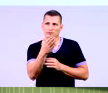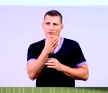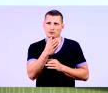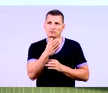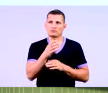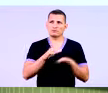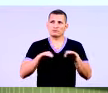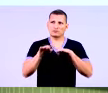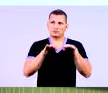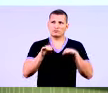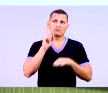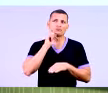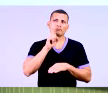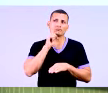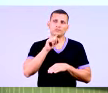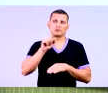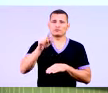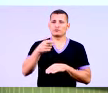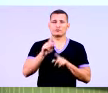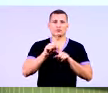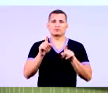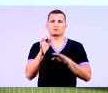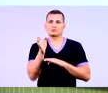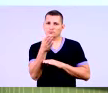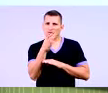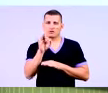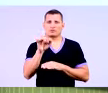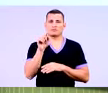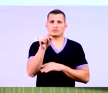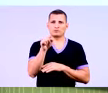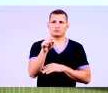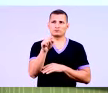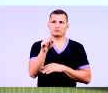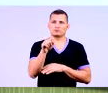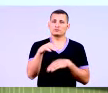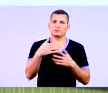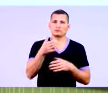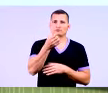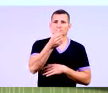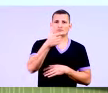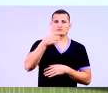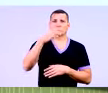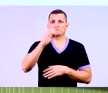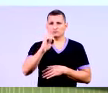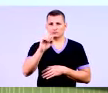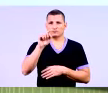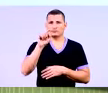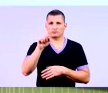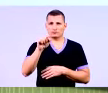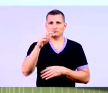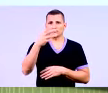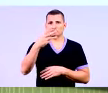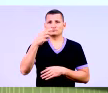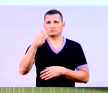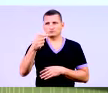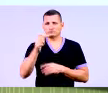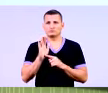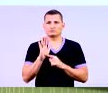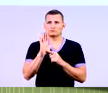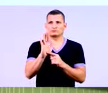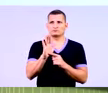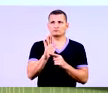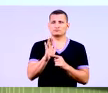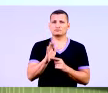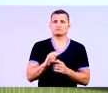padrão americano a vírgula não separa as casas decimais é o ponto nesse caso 620 ponto 37 pra representar